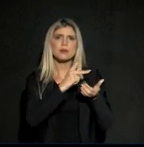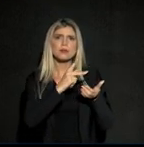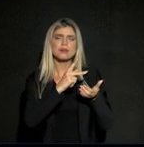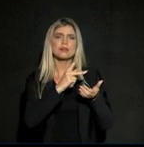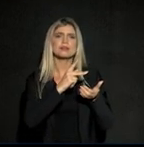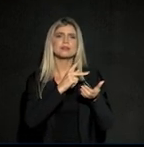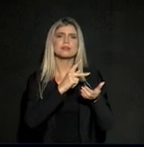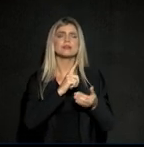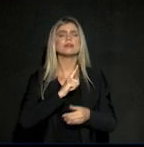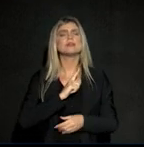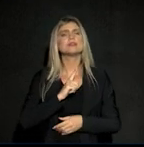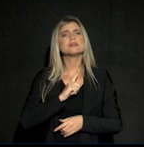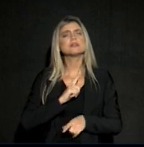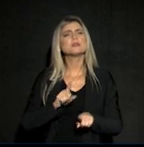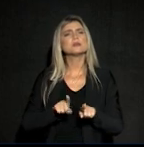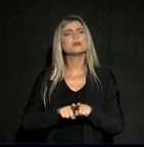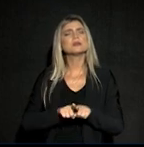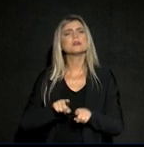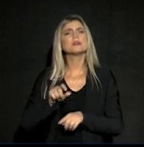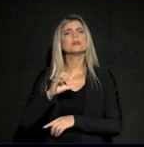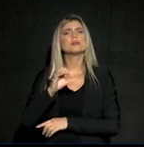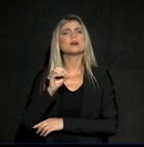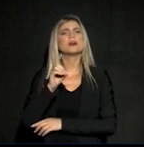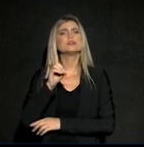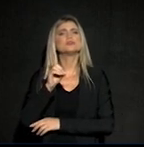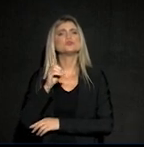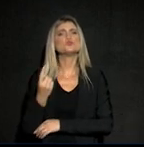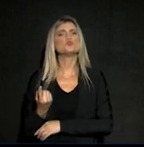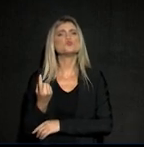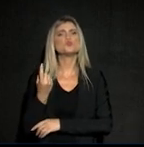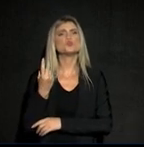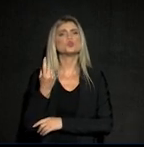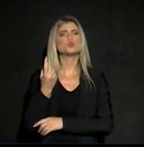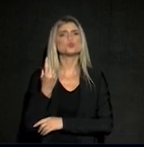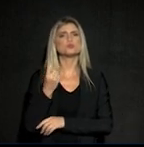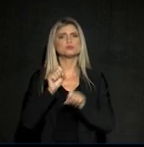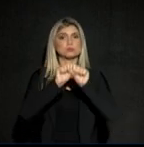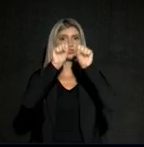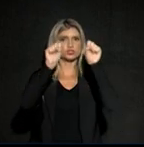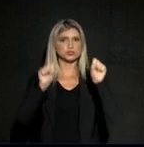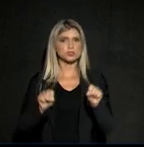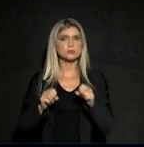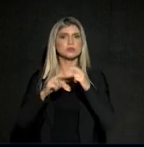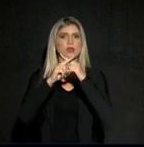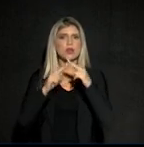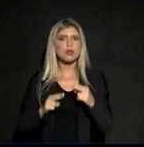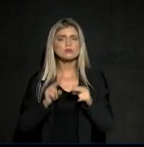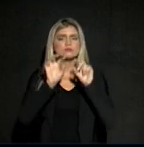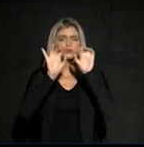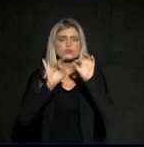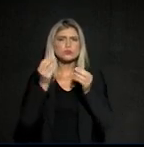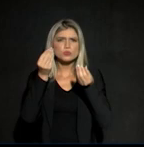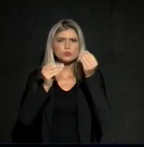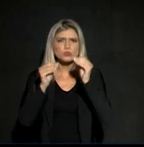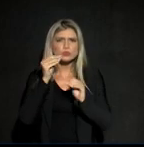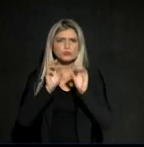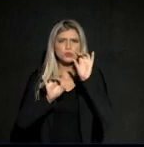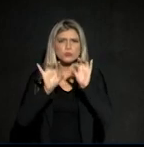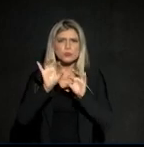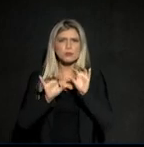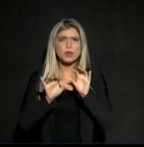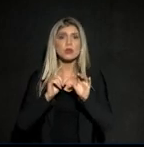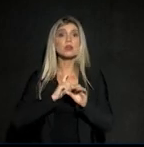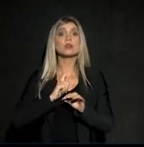por CPF de CAD único que permitiu fazer é carregar o sistema da Caixa para operar E aí sim